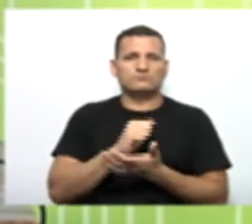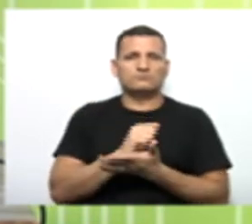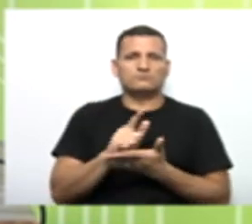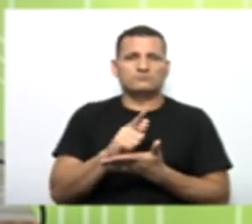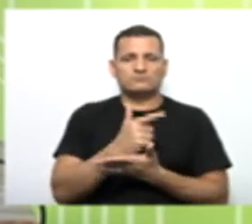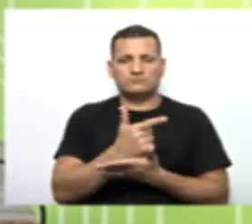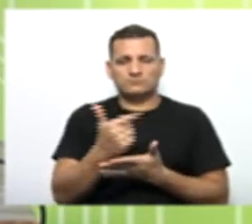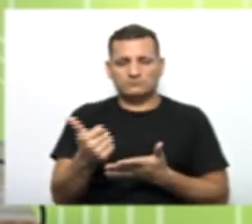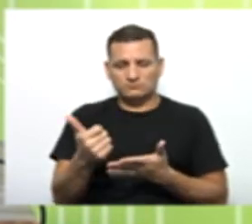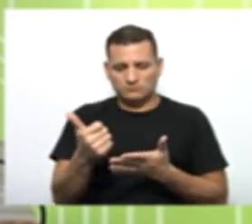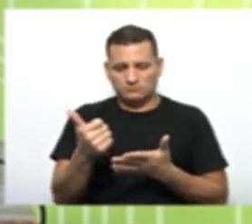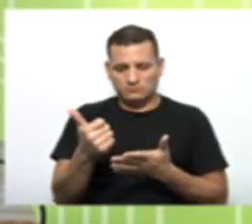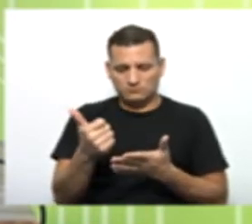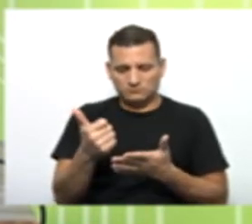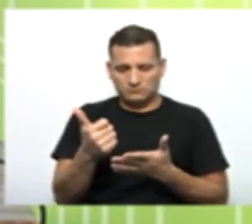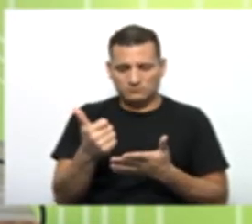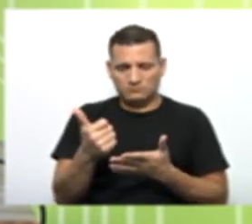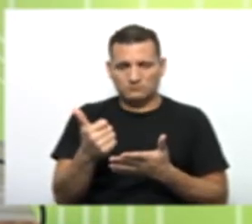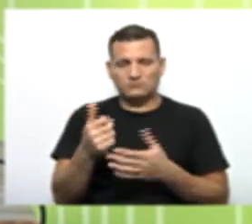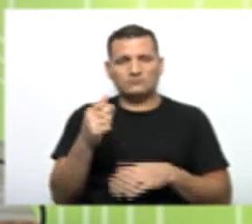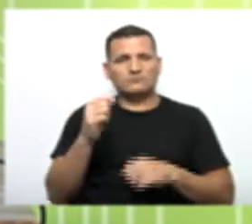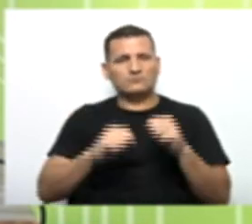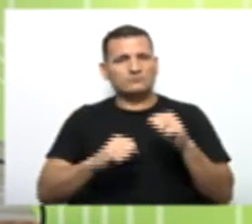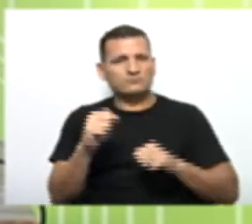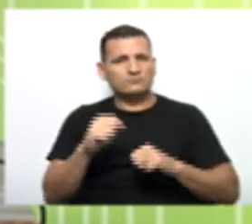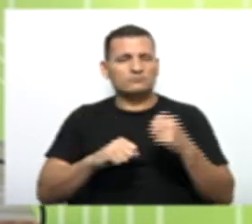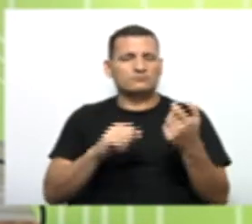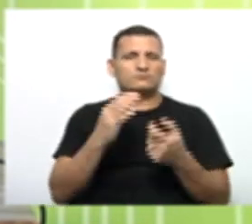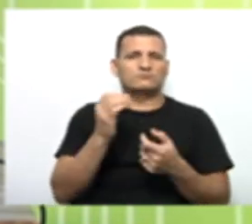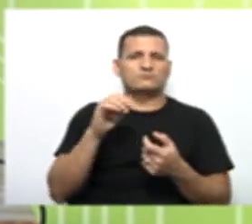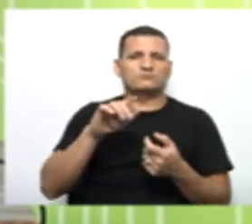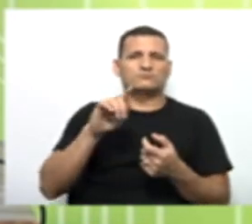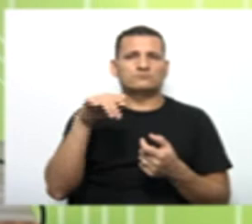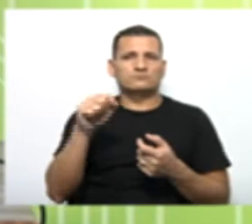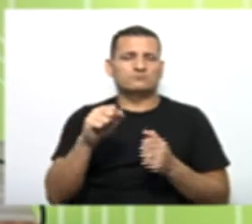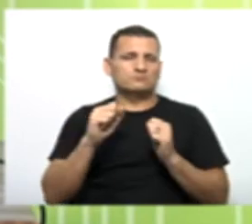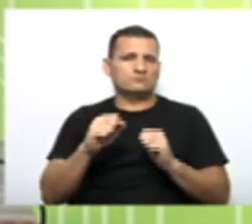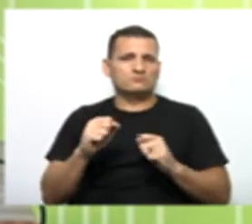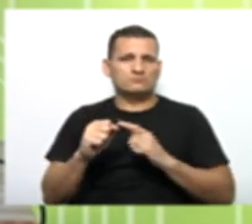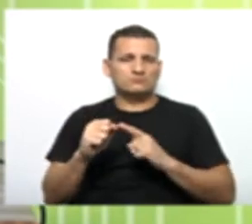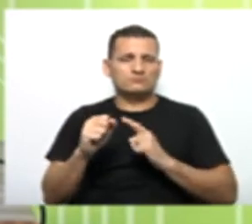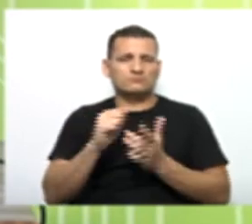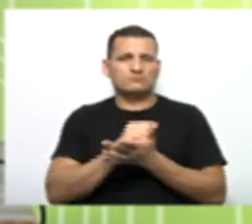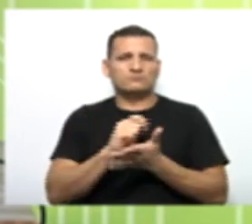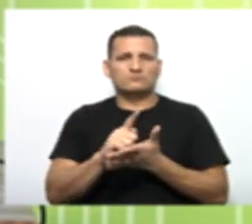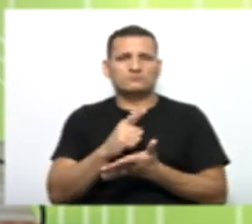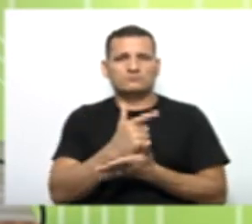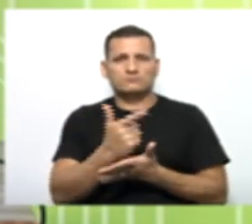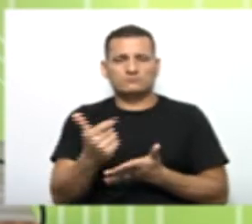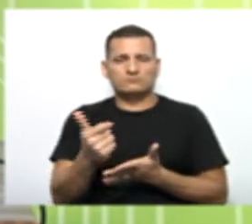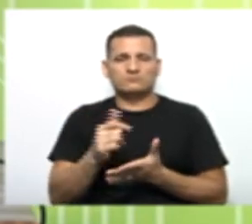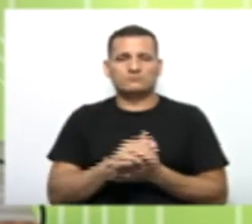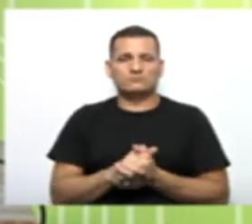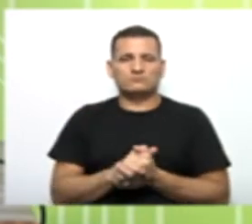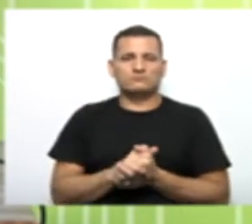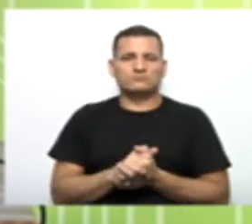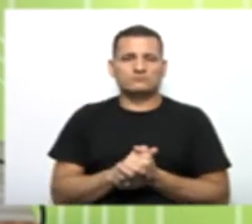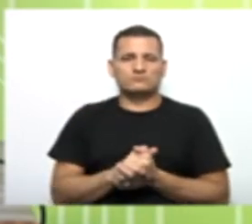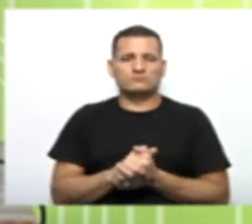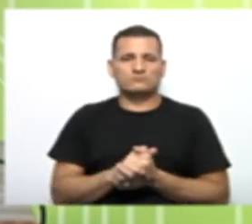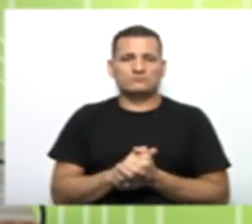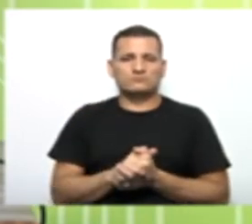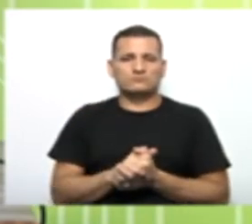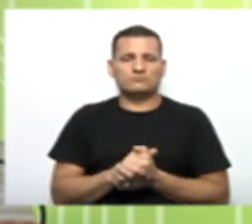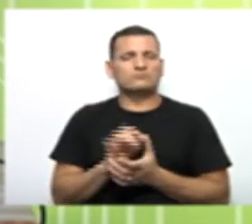indústrias, as ONGs, cada um também pode ter a sua Agenda 21 no seu âmbito. Cada agenda que está em um nível inferior,